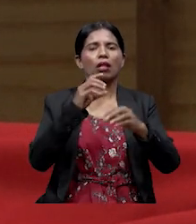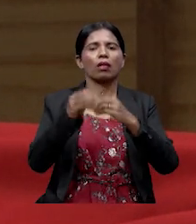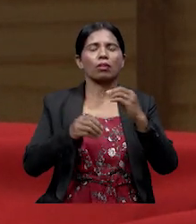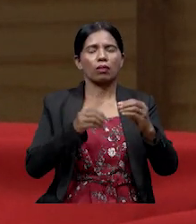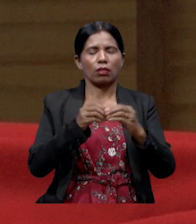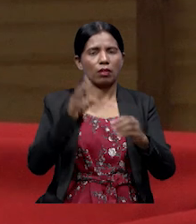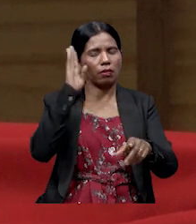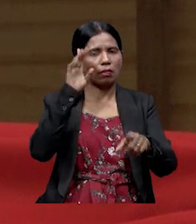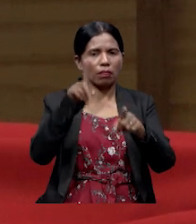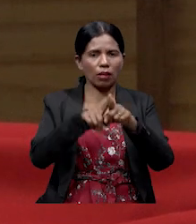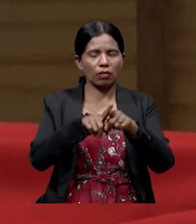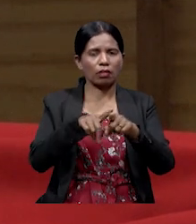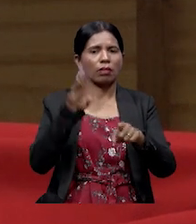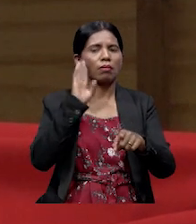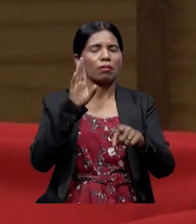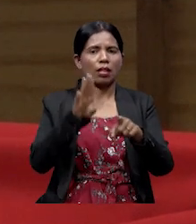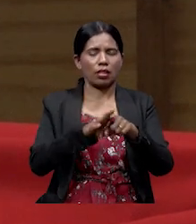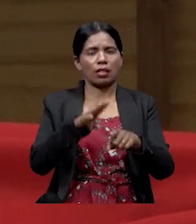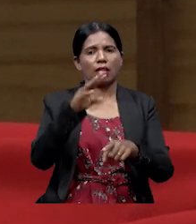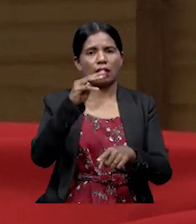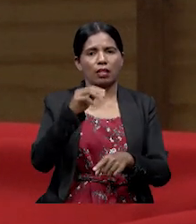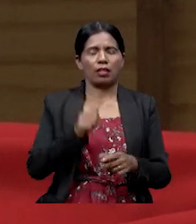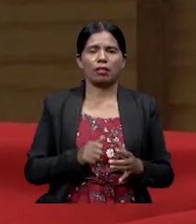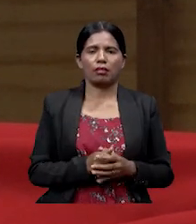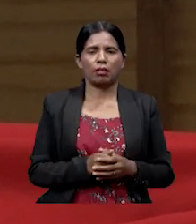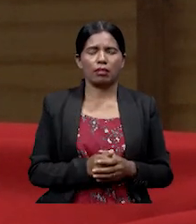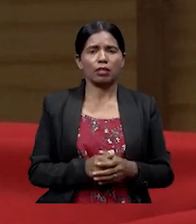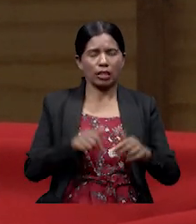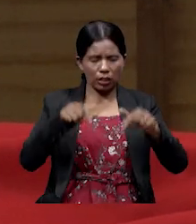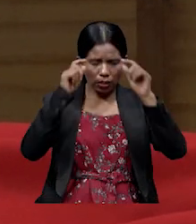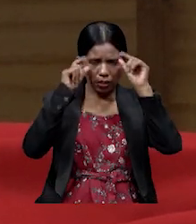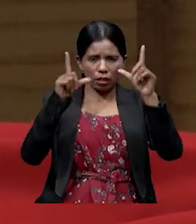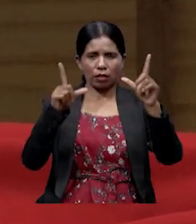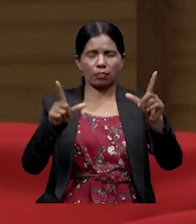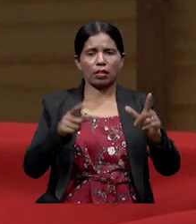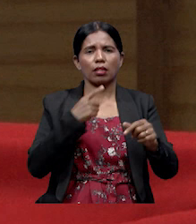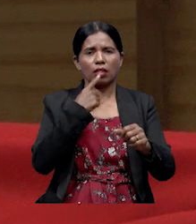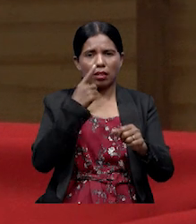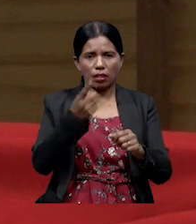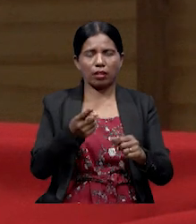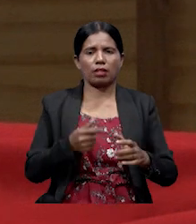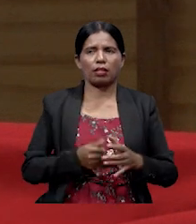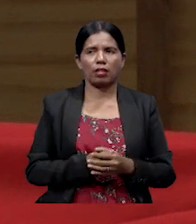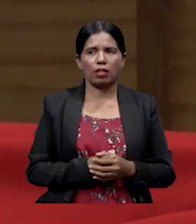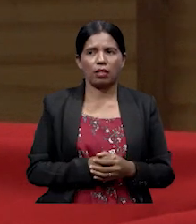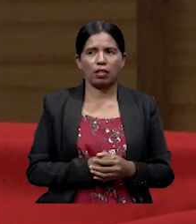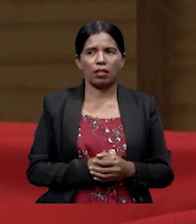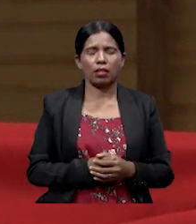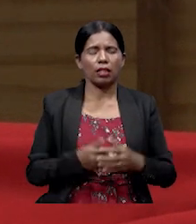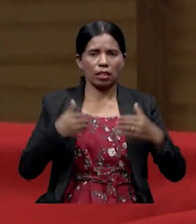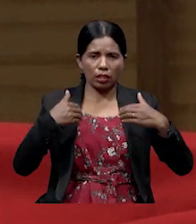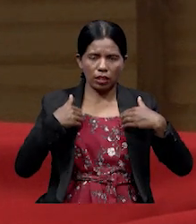irmão, irmã. Em Timor, espontaneamente, tem na